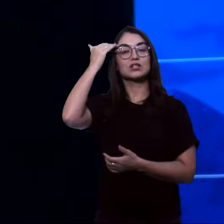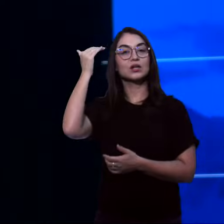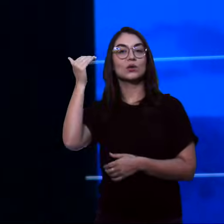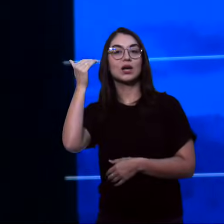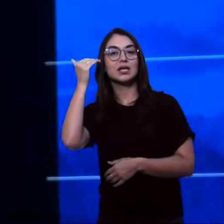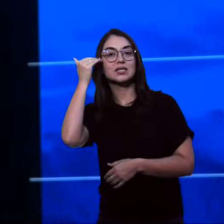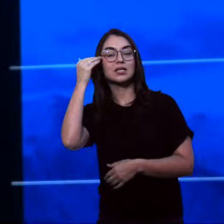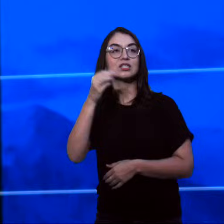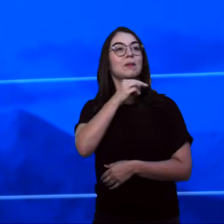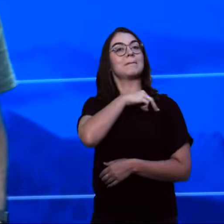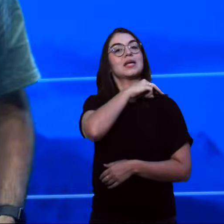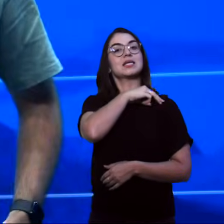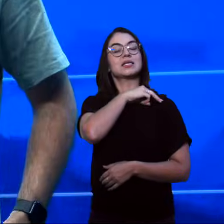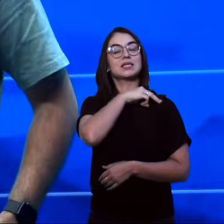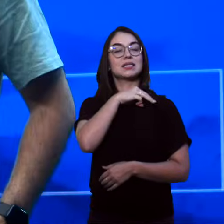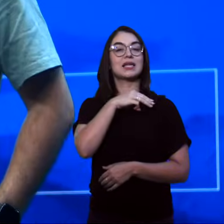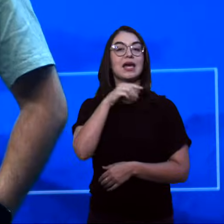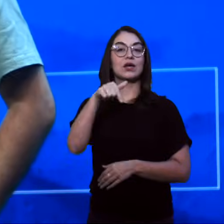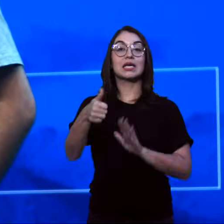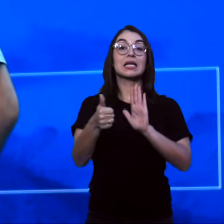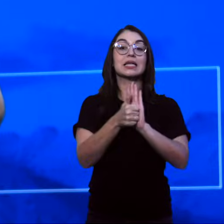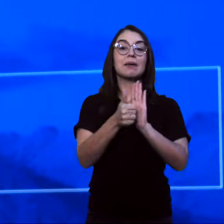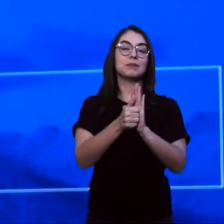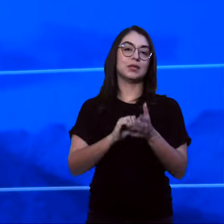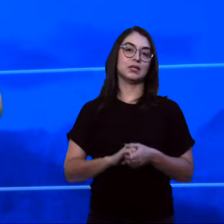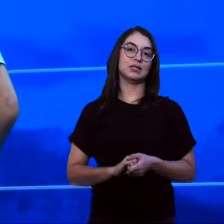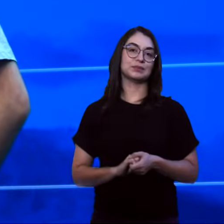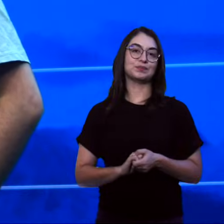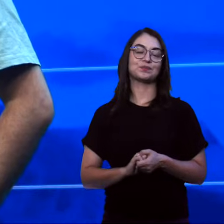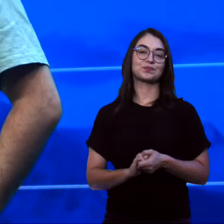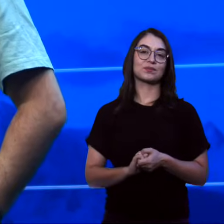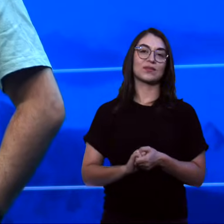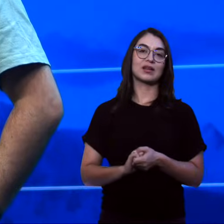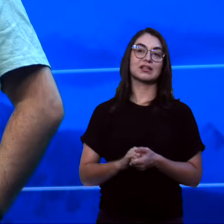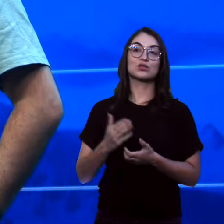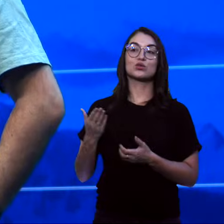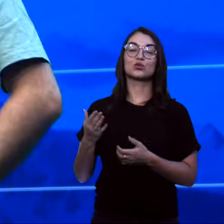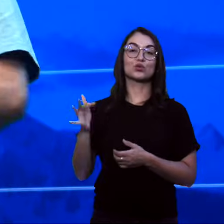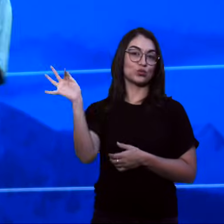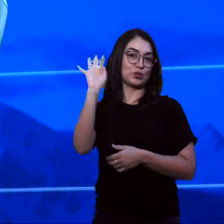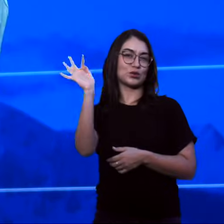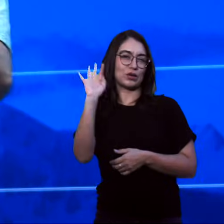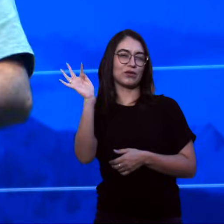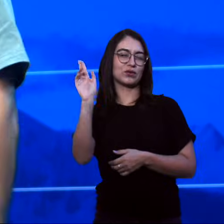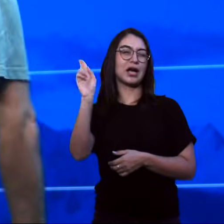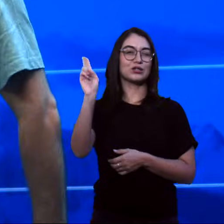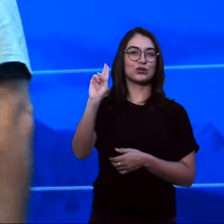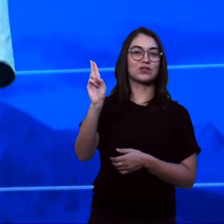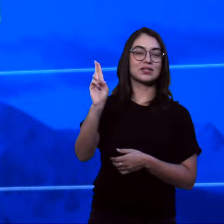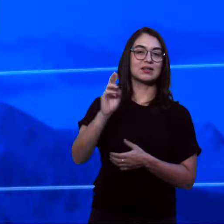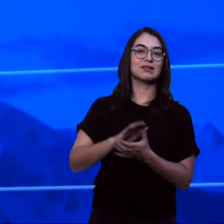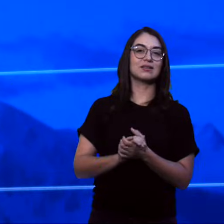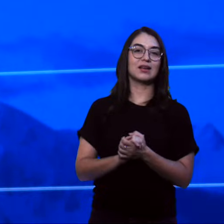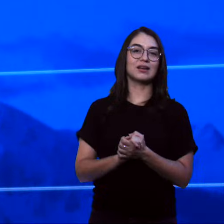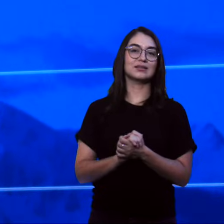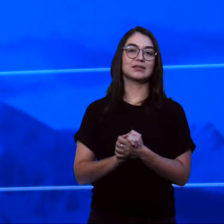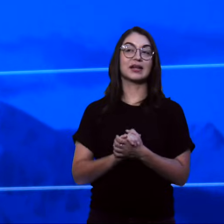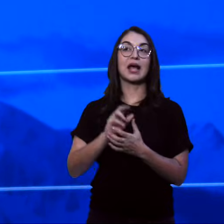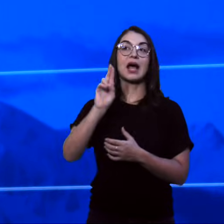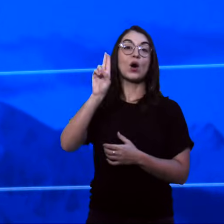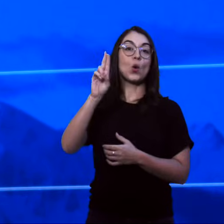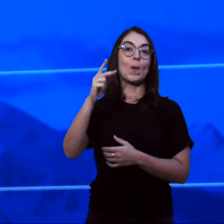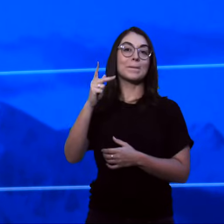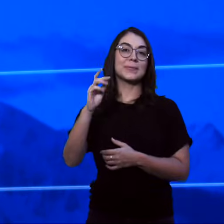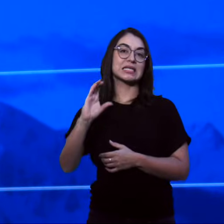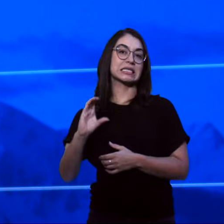PIB. O de Universitários era UPC, Universitários PIB Curitiba. É criatividade total. O Next